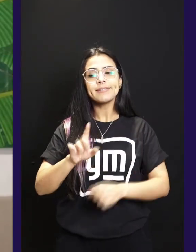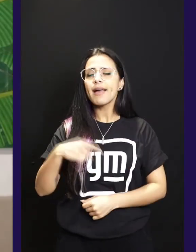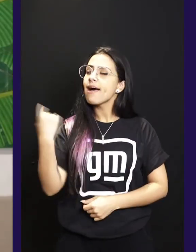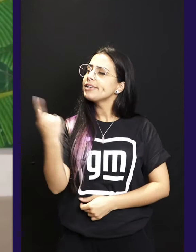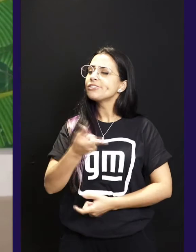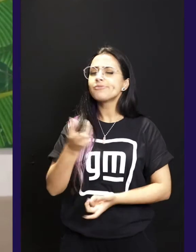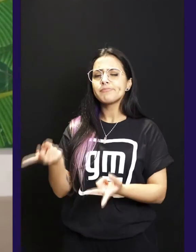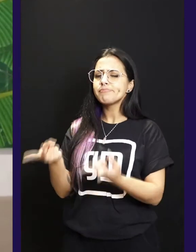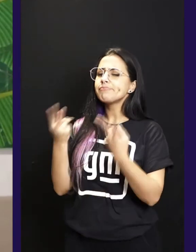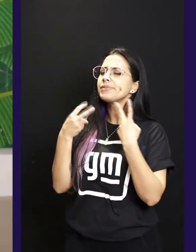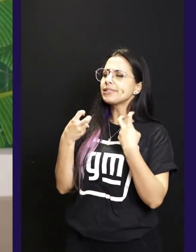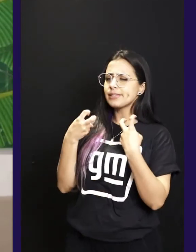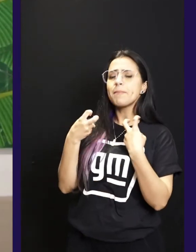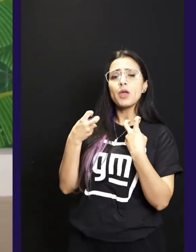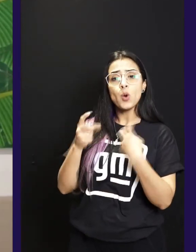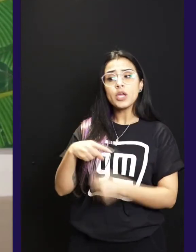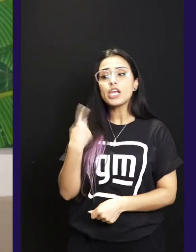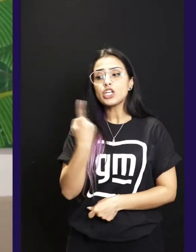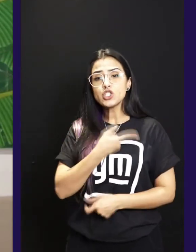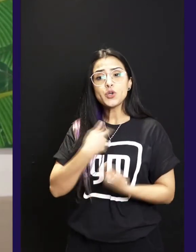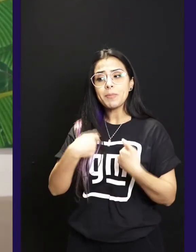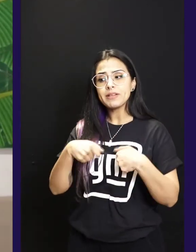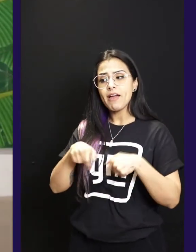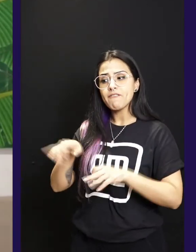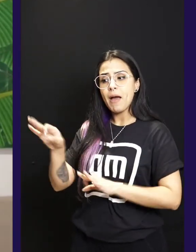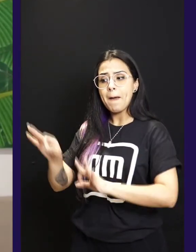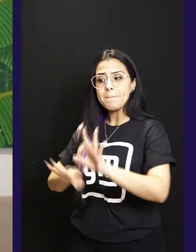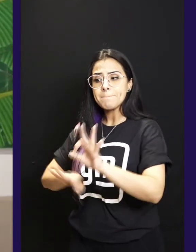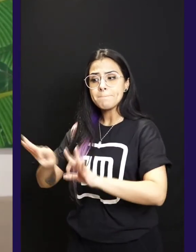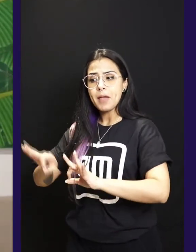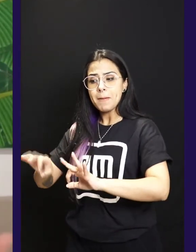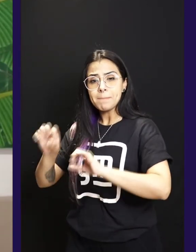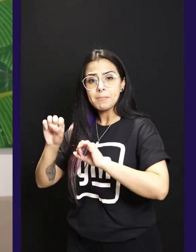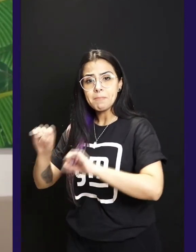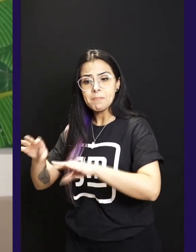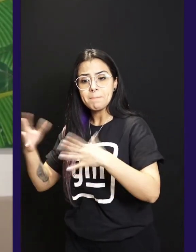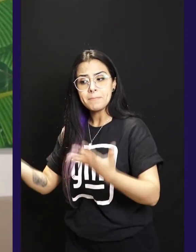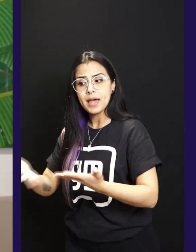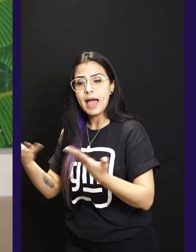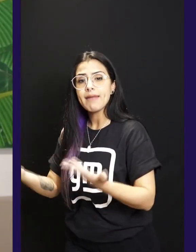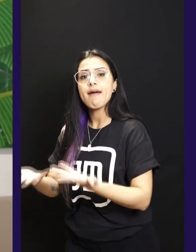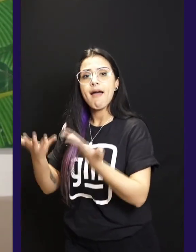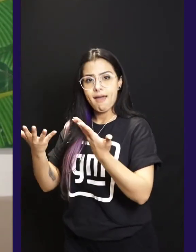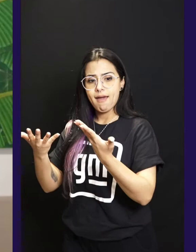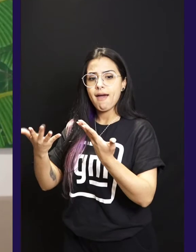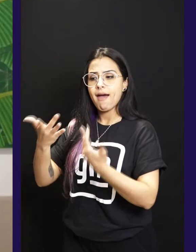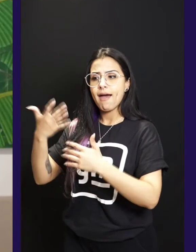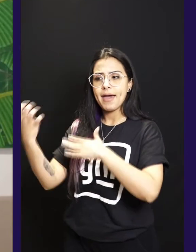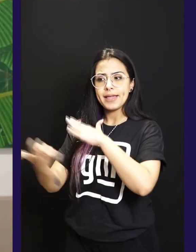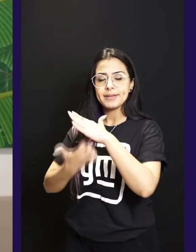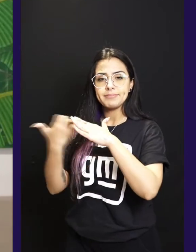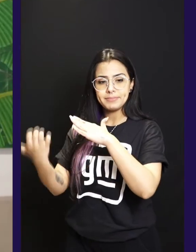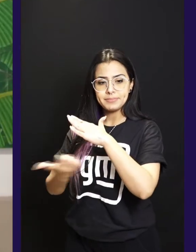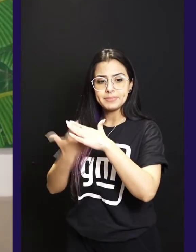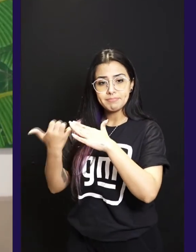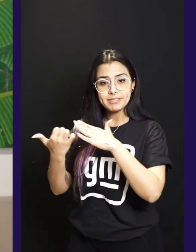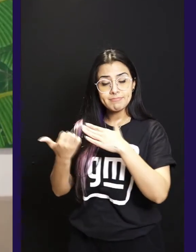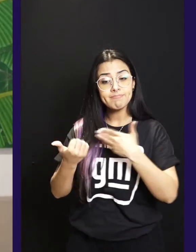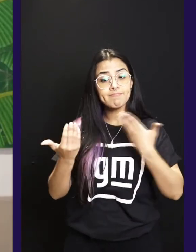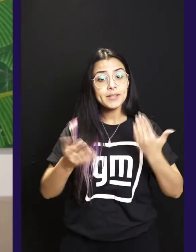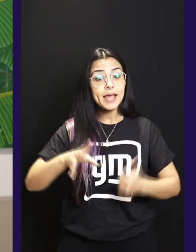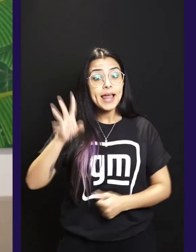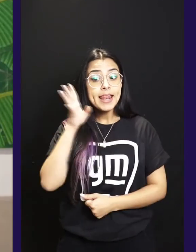só preparar as empresas para receberem esses talentos, para promoverem essa cultura de inclusão. Também é bacana